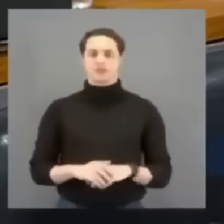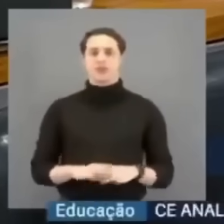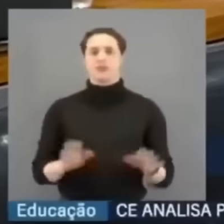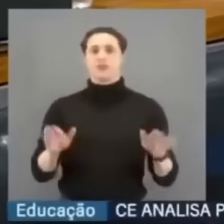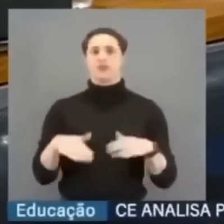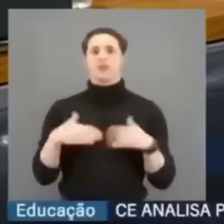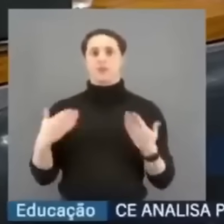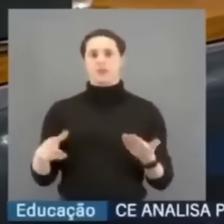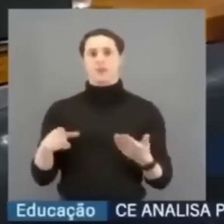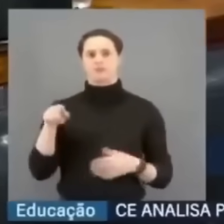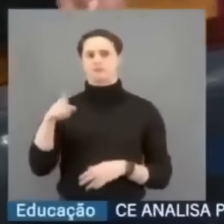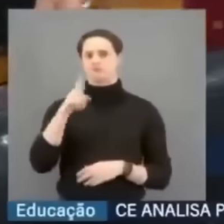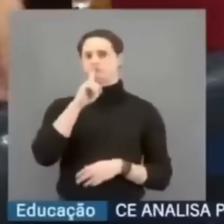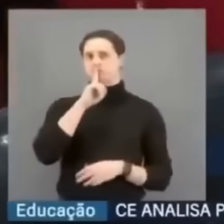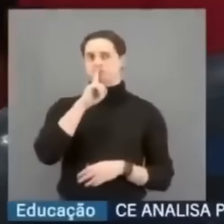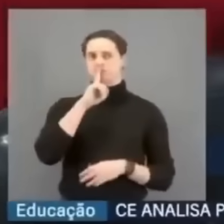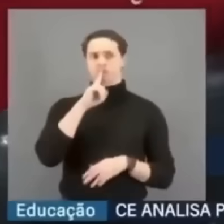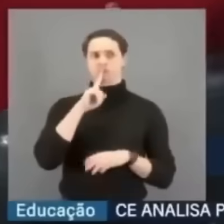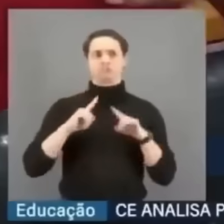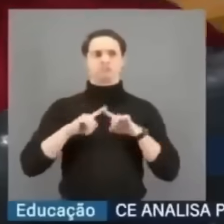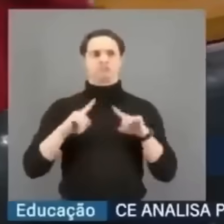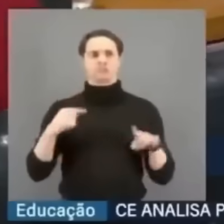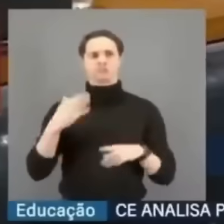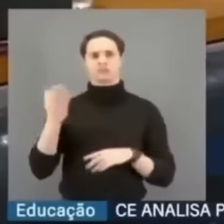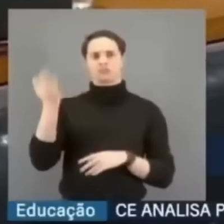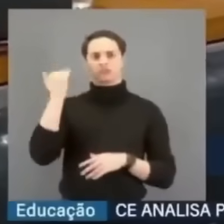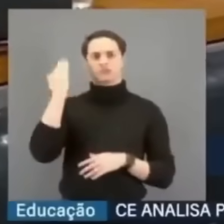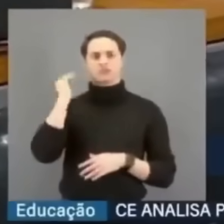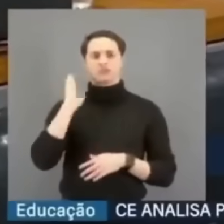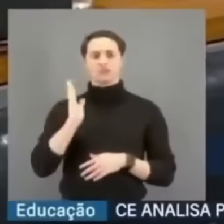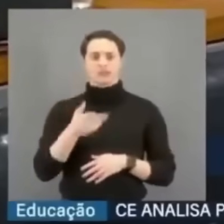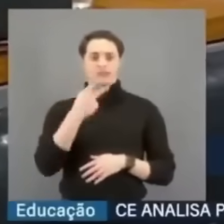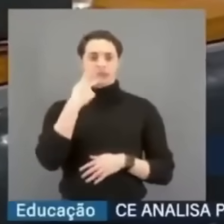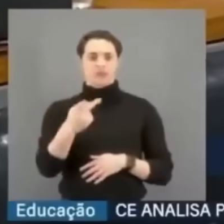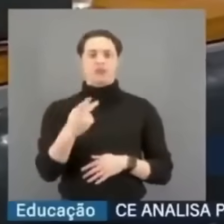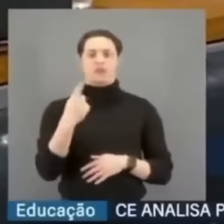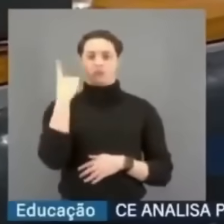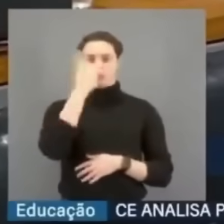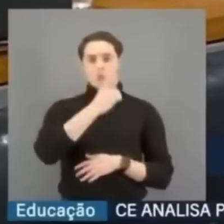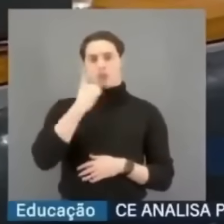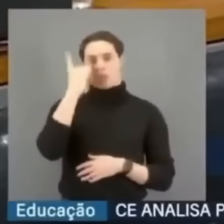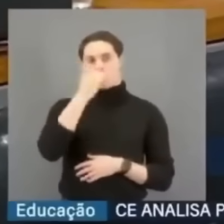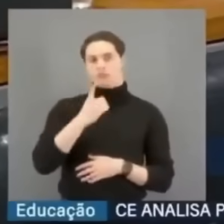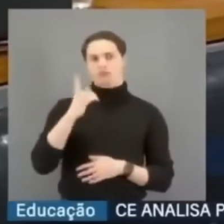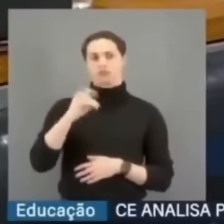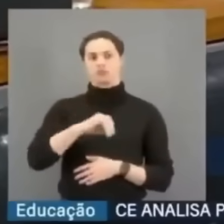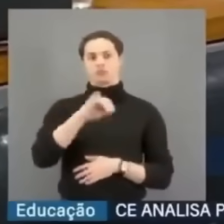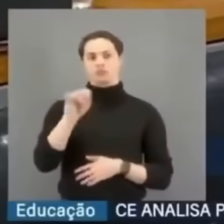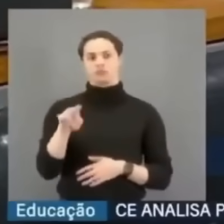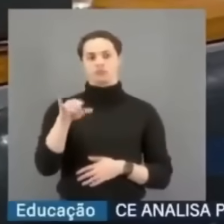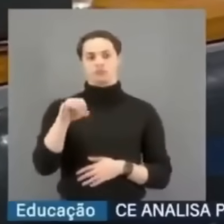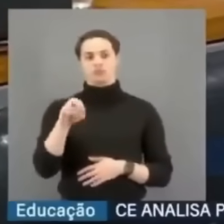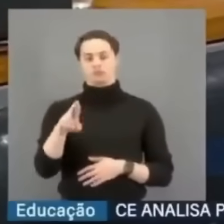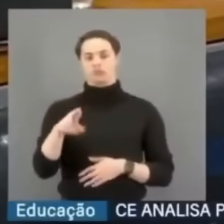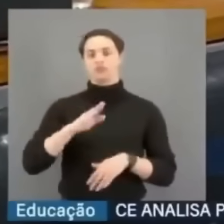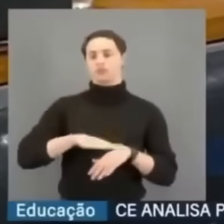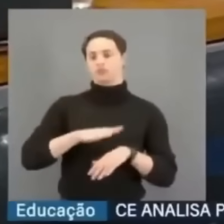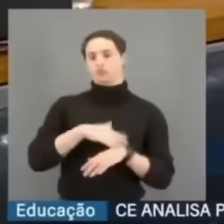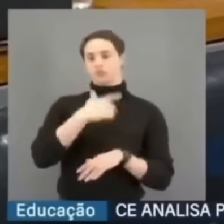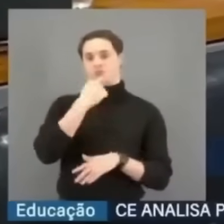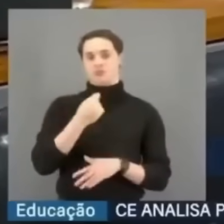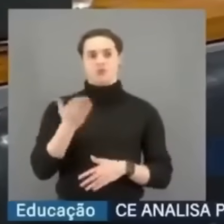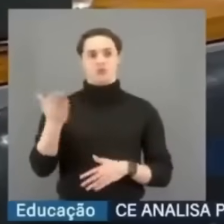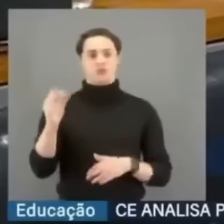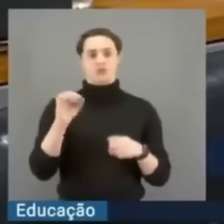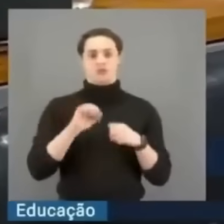senhor fica em silêncio, mas como já foi dito pelo deputado Rubens Júnior, o presidente, quando fez uma visita ao Senado em